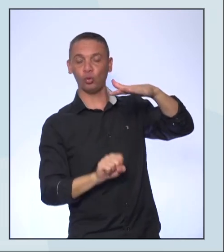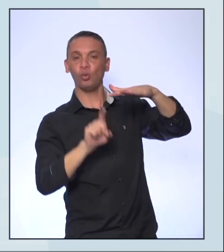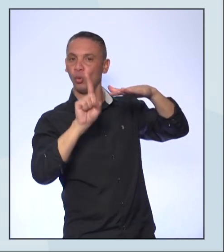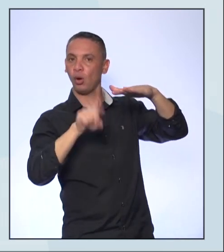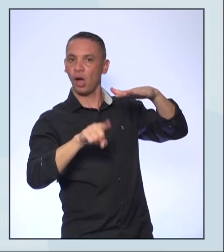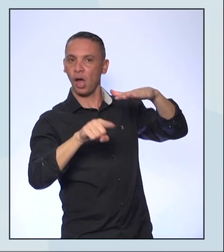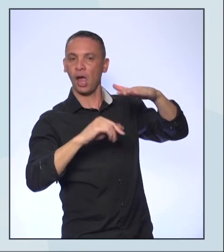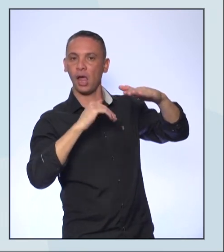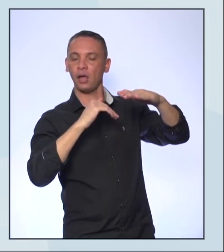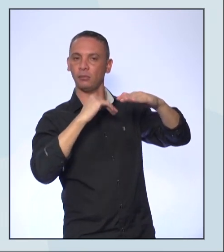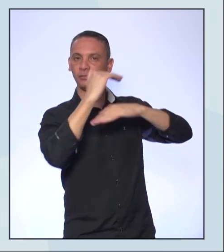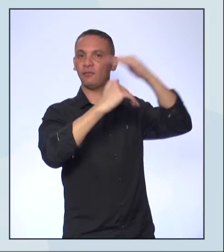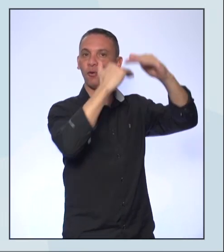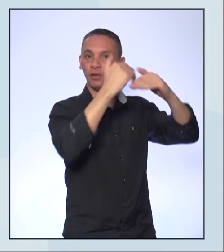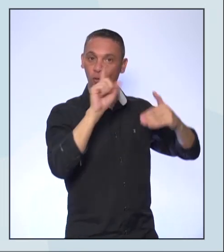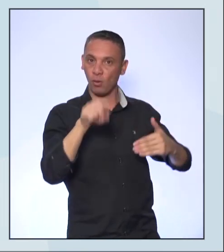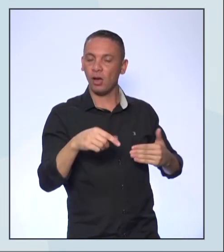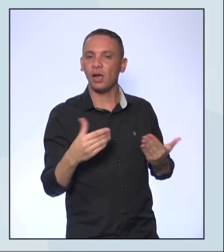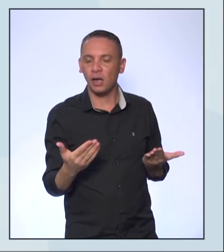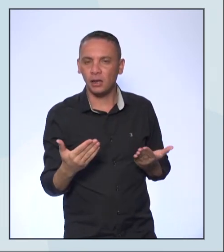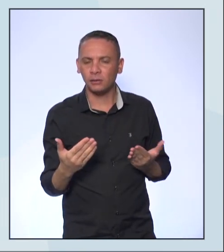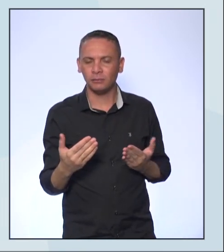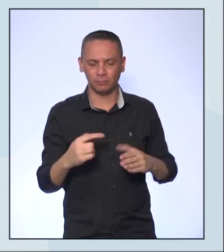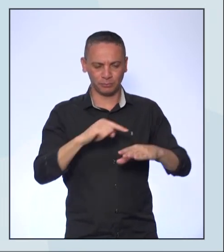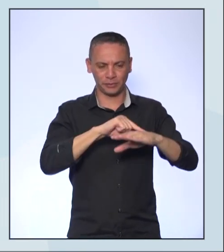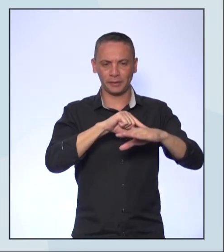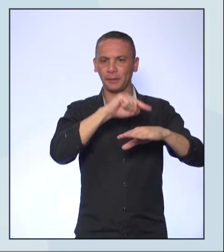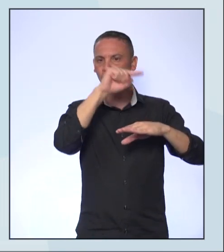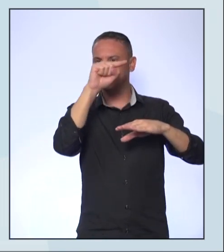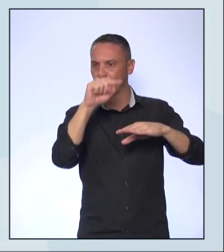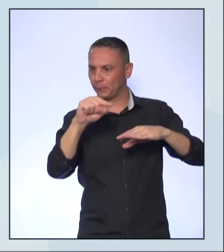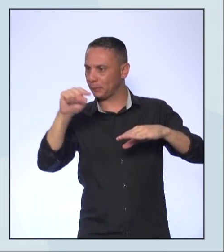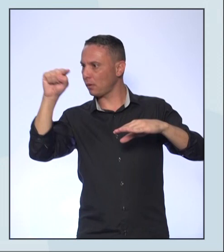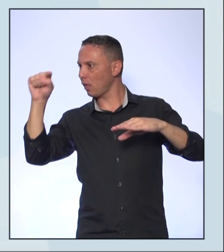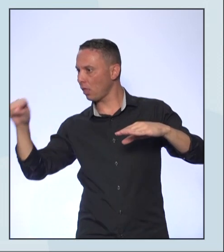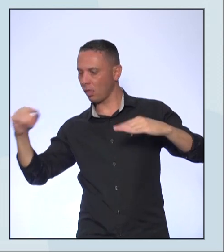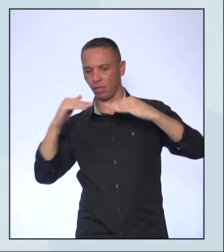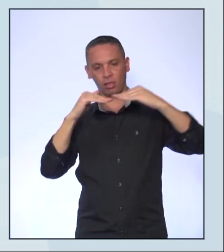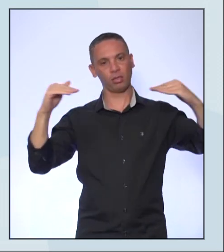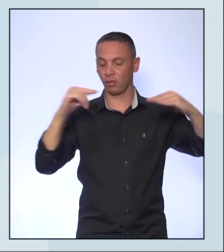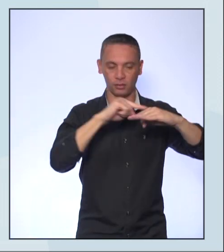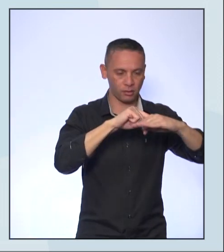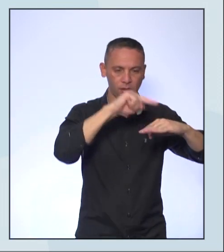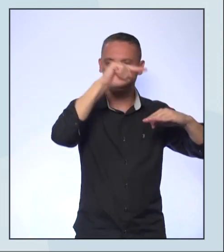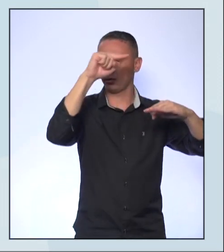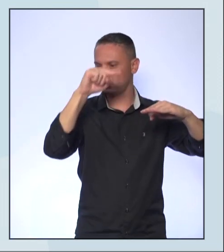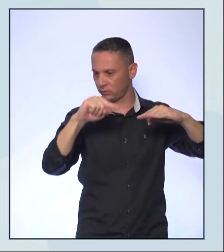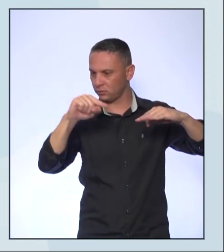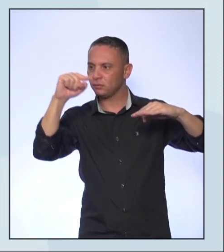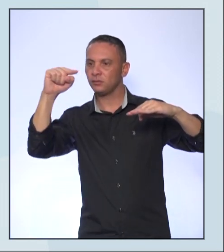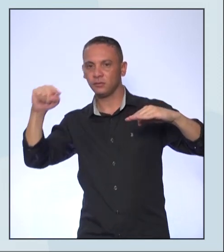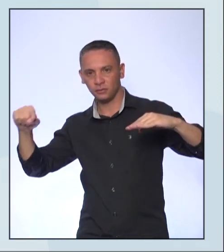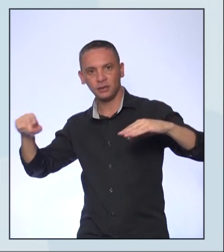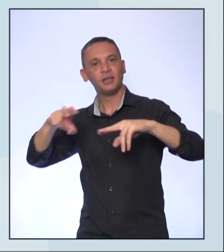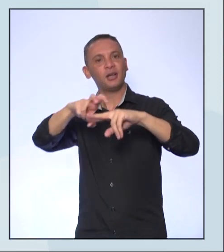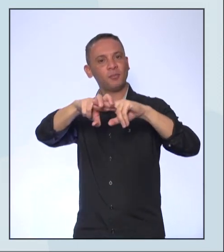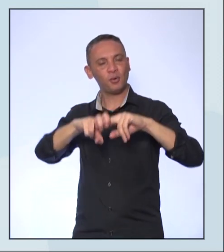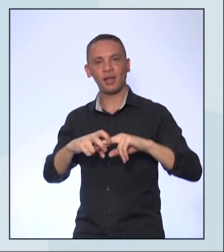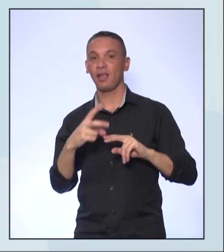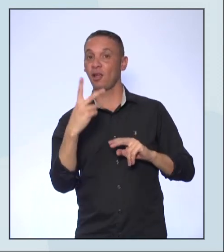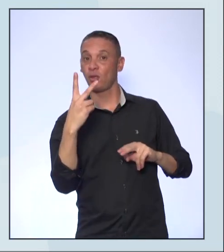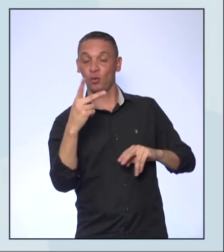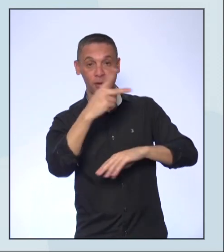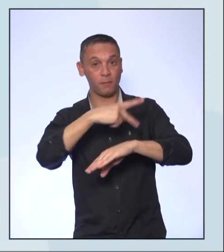são países desenvolvidos. Então não tinha como fazer uma linha reta, como é a linha do Equador, essa linha imaginária que a gente tem, porque teve que colocar